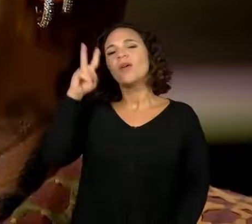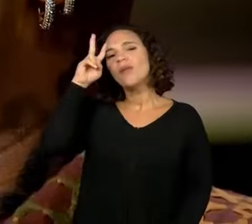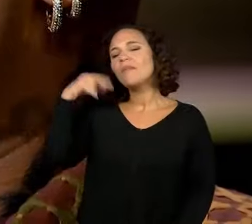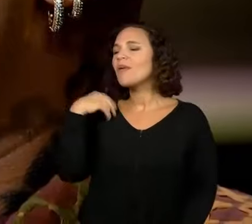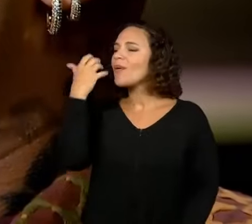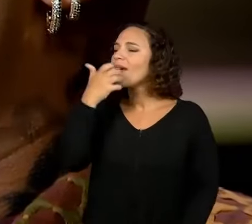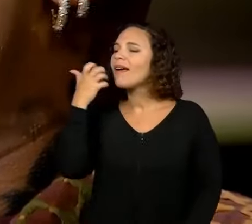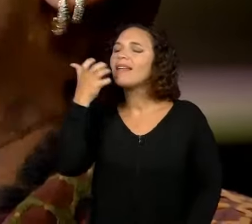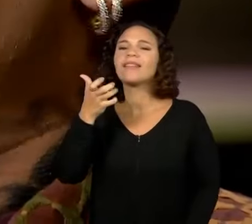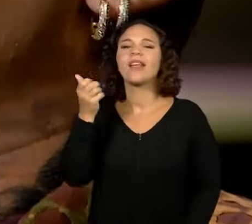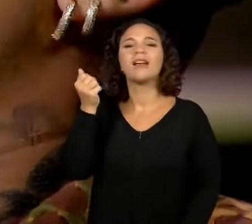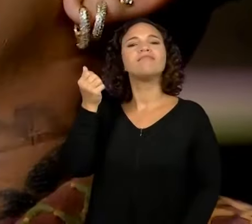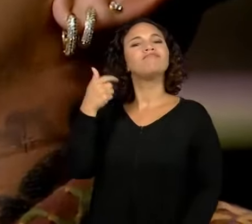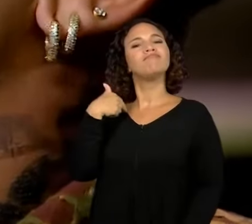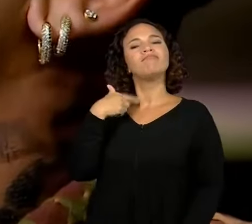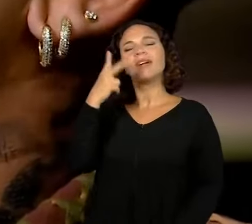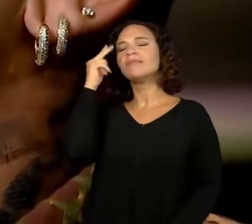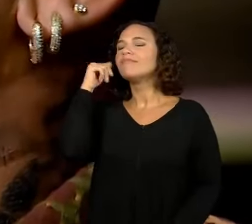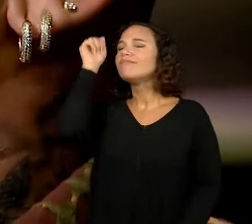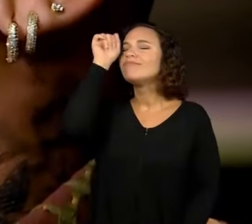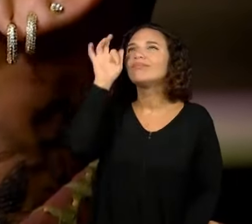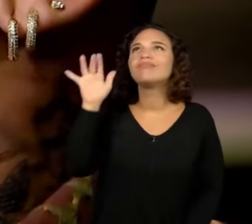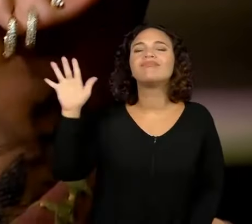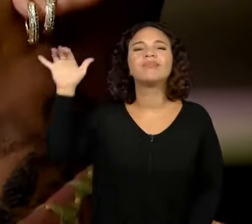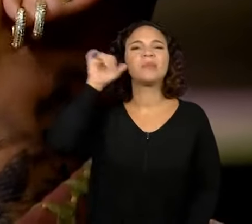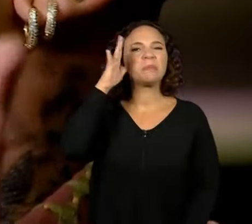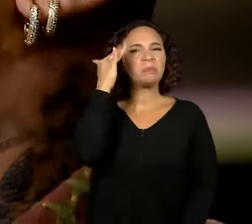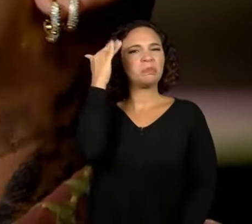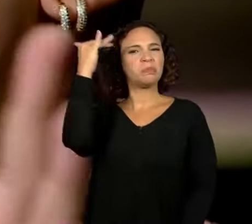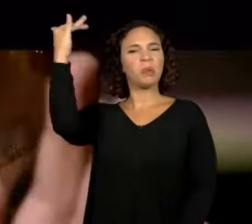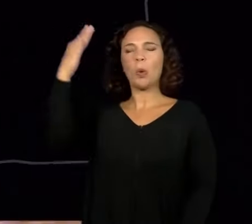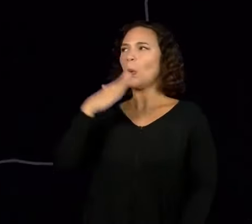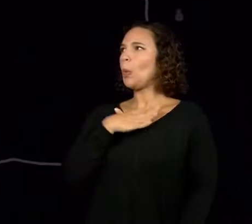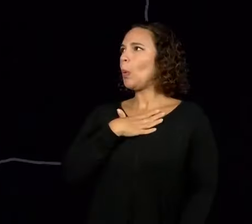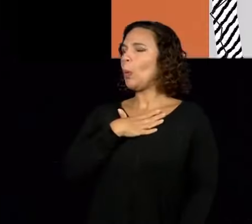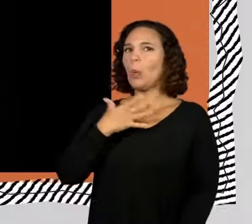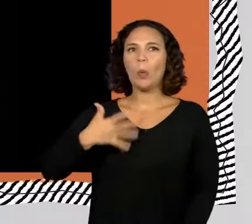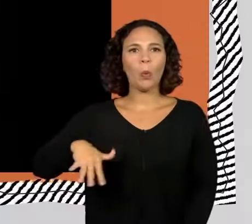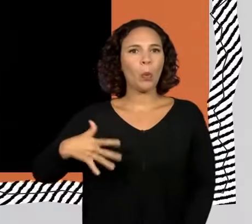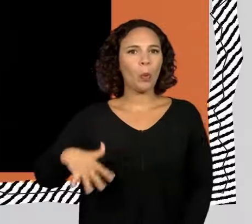ela e de ter ficado com essa imagem dantesca na minha cabeça Nossa é a glor